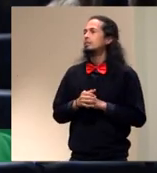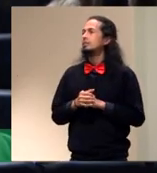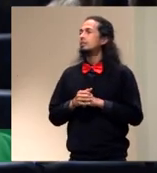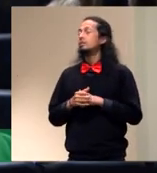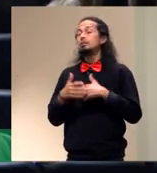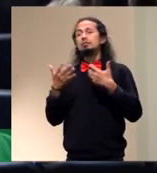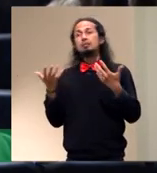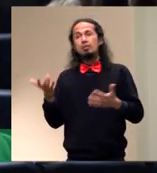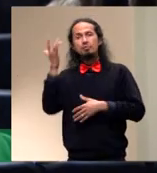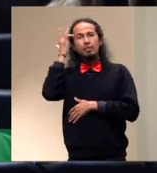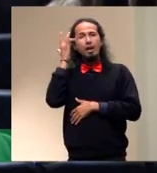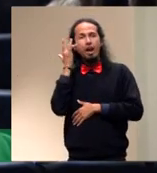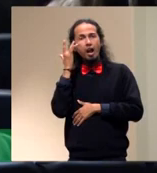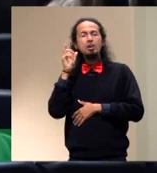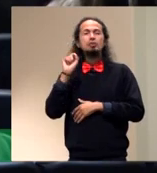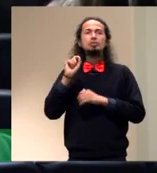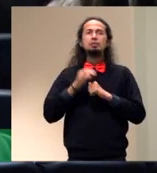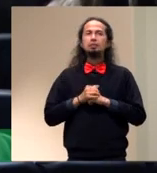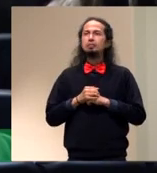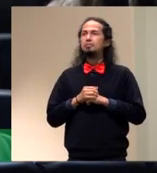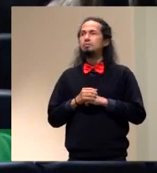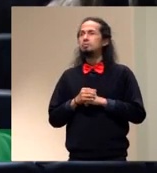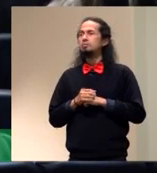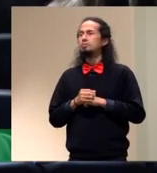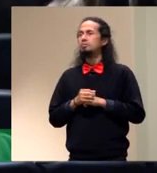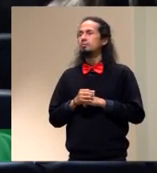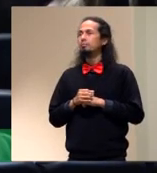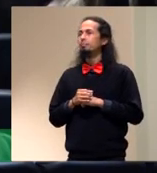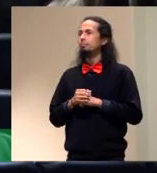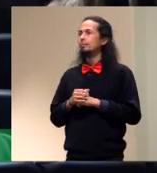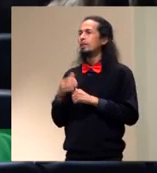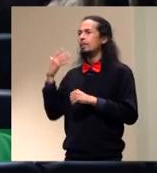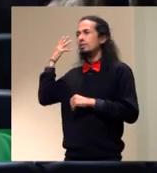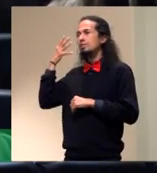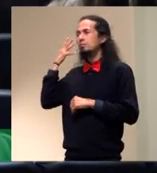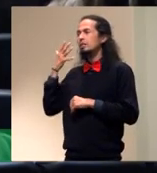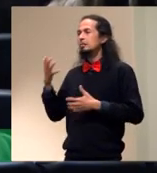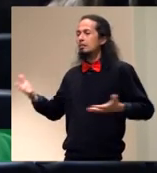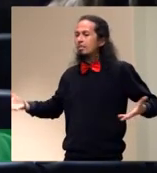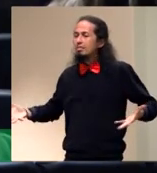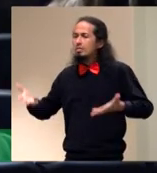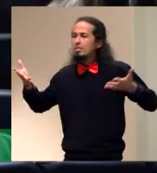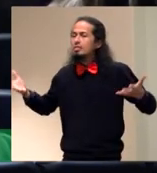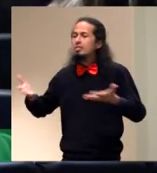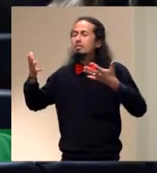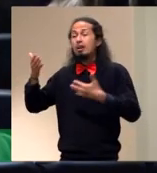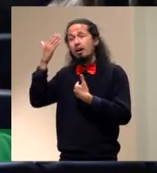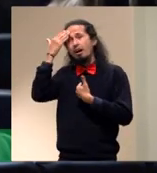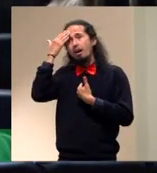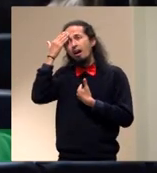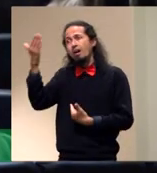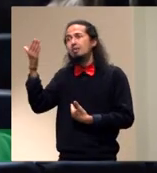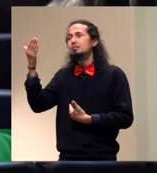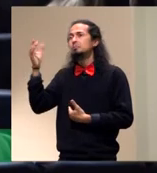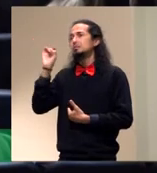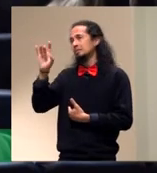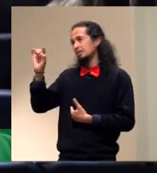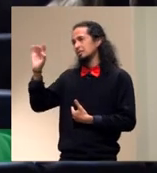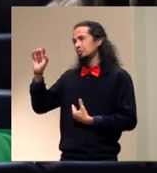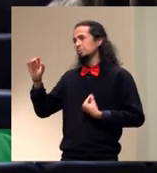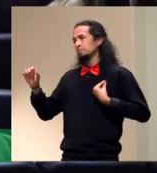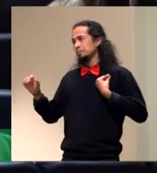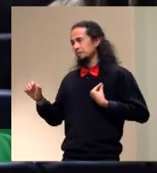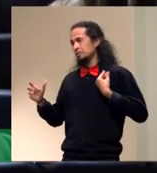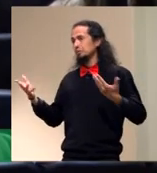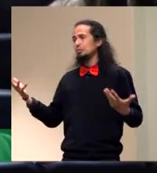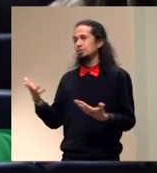acho que, com essa palestra que também nos impulsiona, agradecemos a presença de cada um, de todos os palestrantes